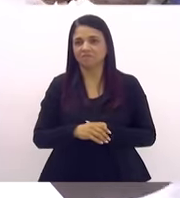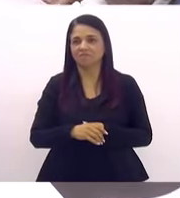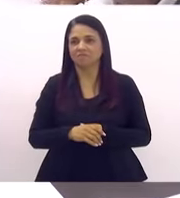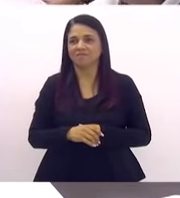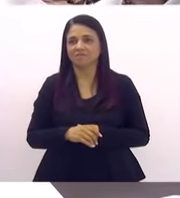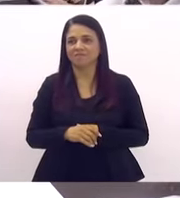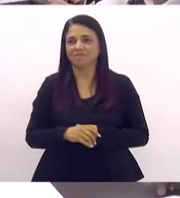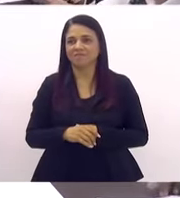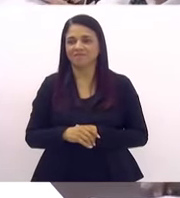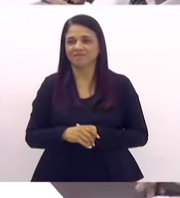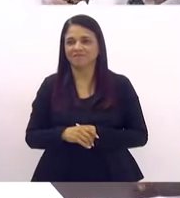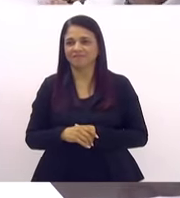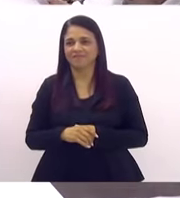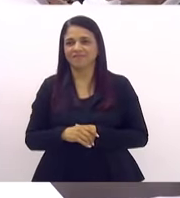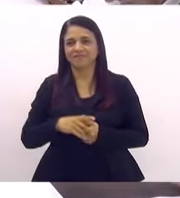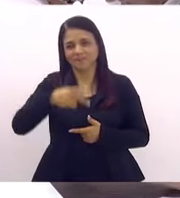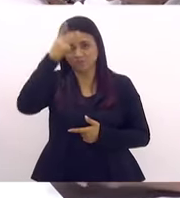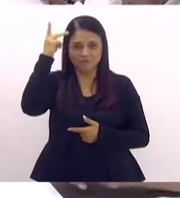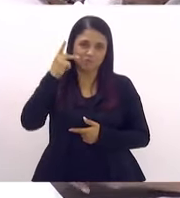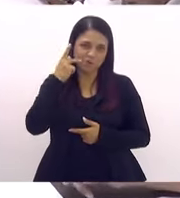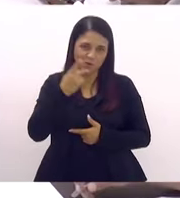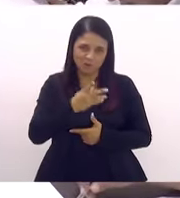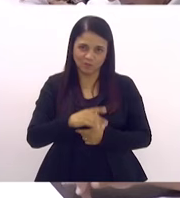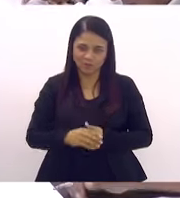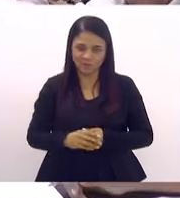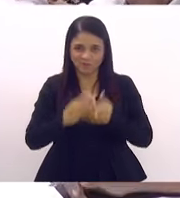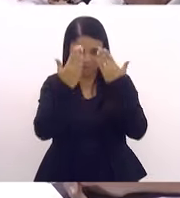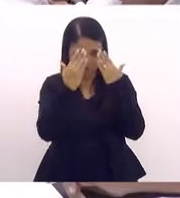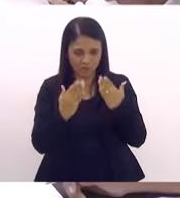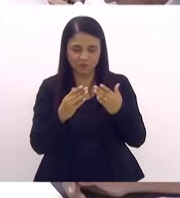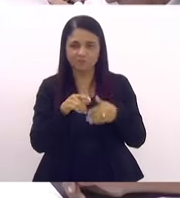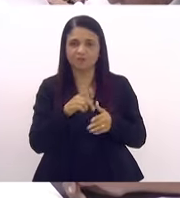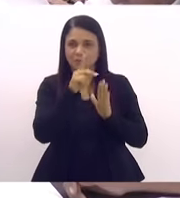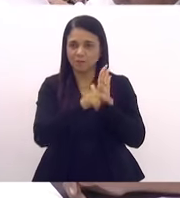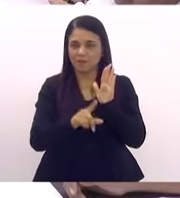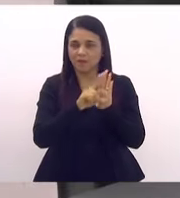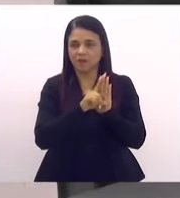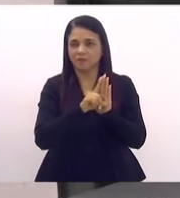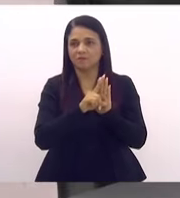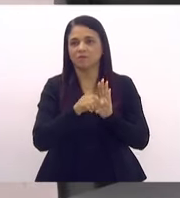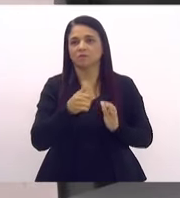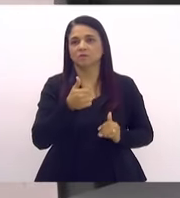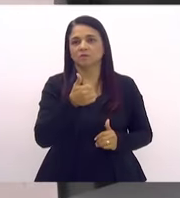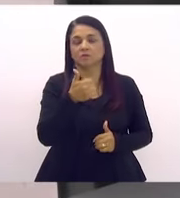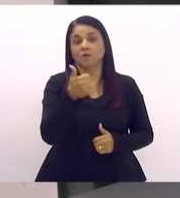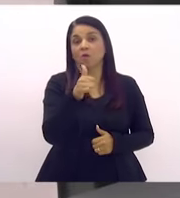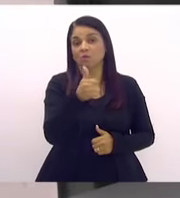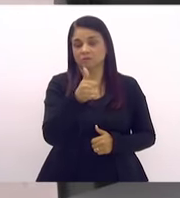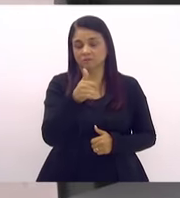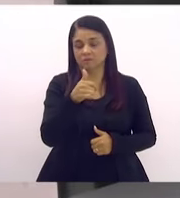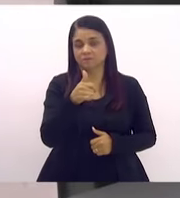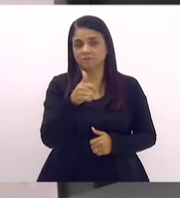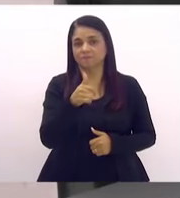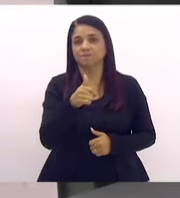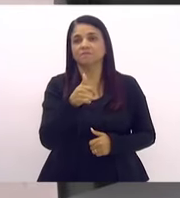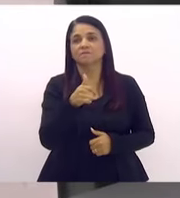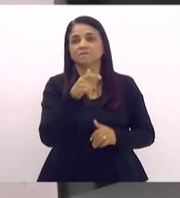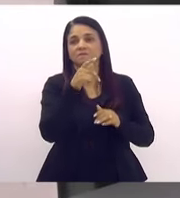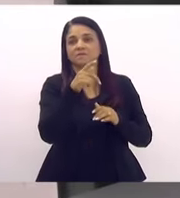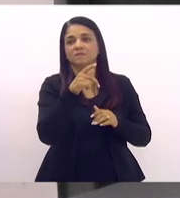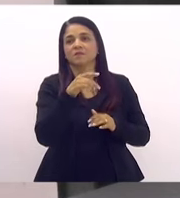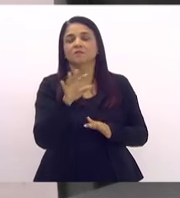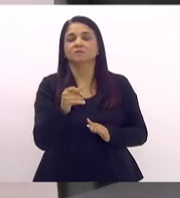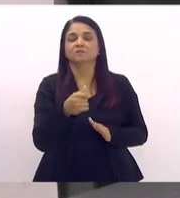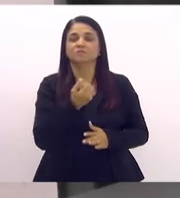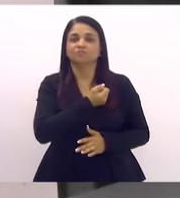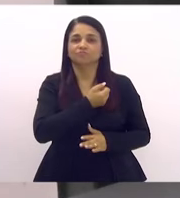piada pronta. Ao deputado Luiz Paulo. PL número 11. PL número 11, não. Item